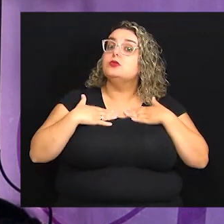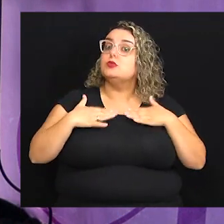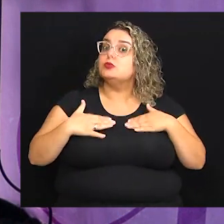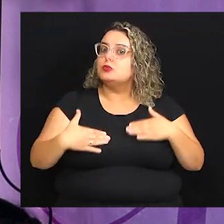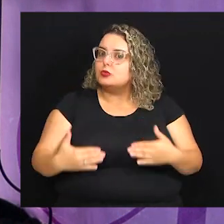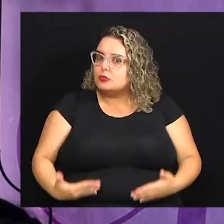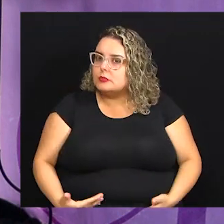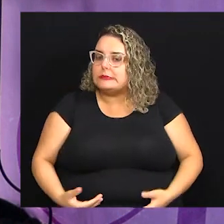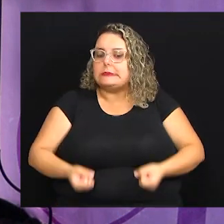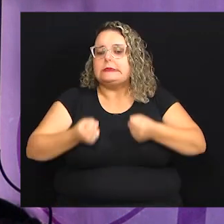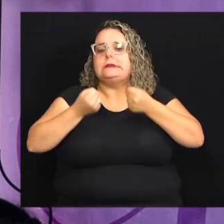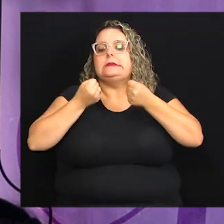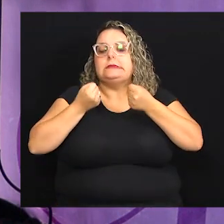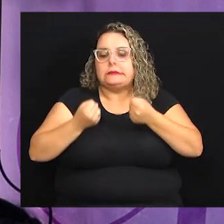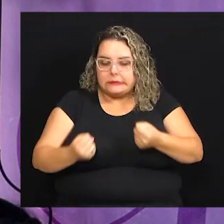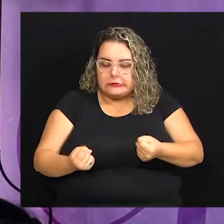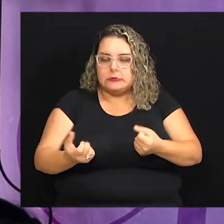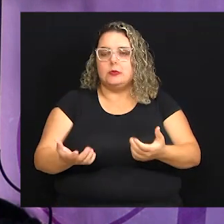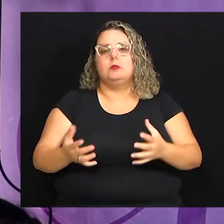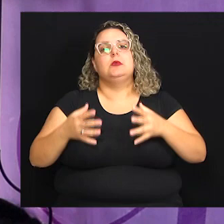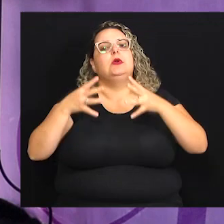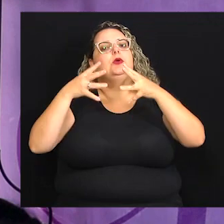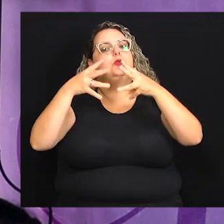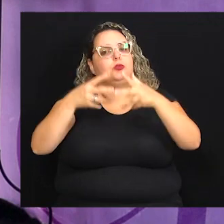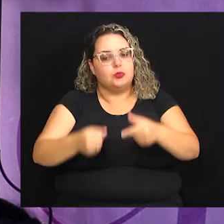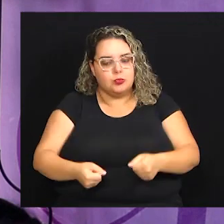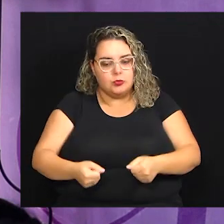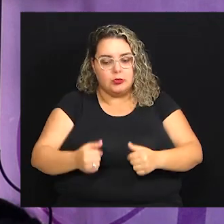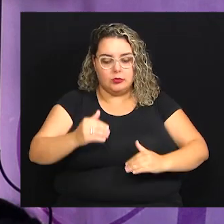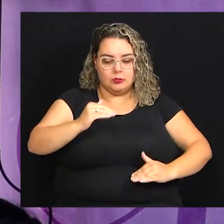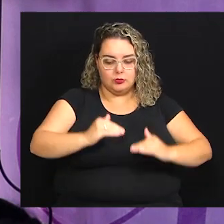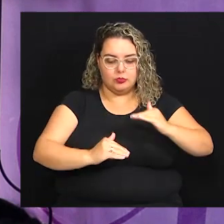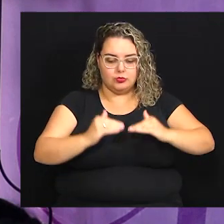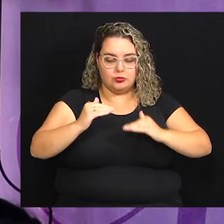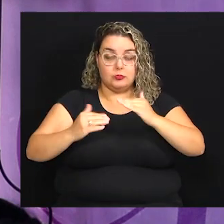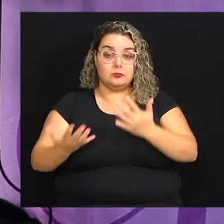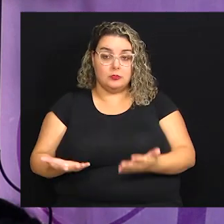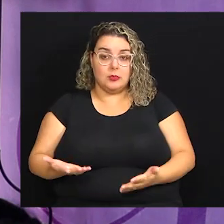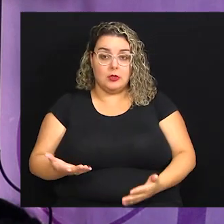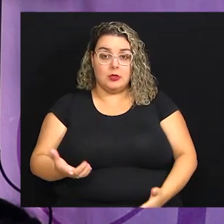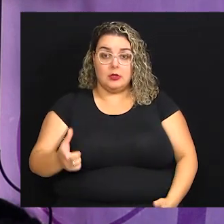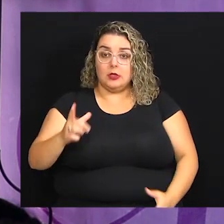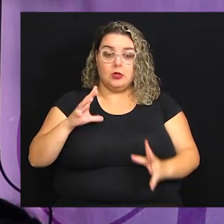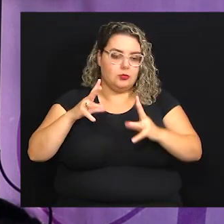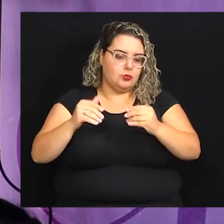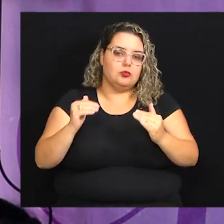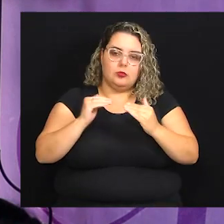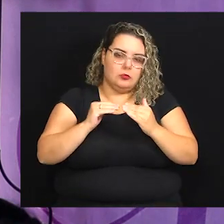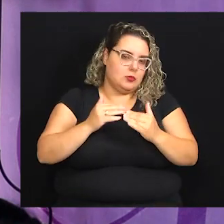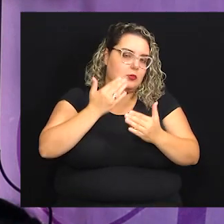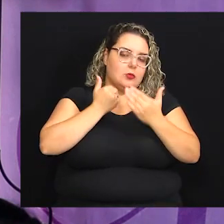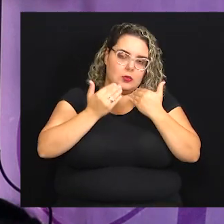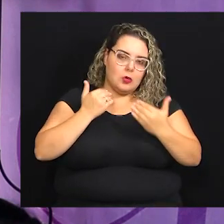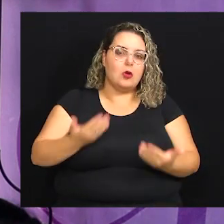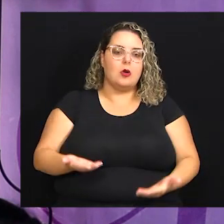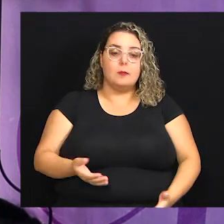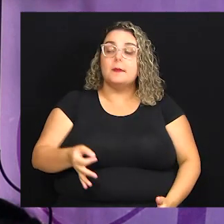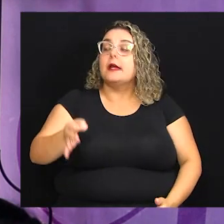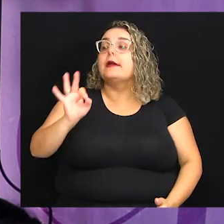corpo tem que aguentar para tudo isso aqui ficar em equilíbrio. Tem tudo a ver com o que a gente come.